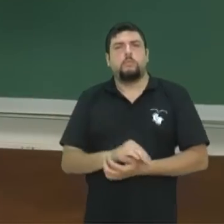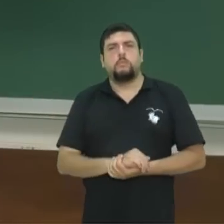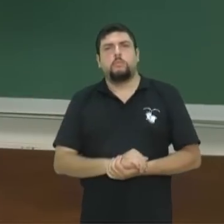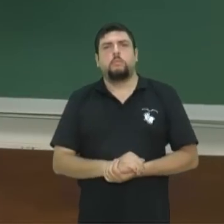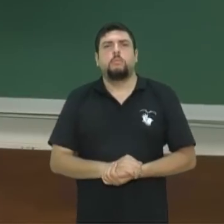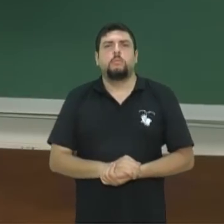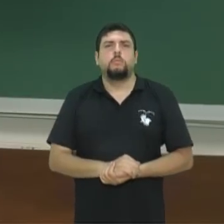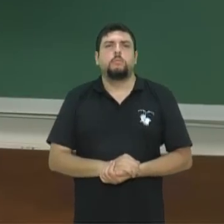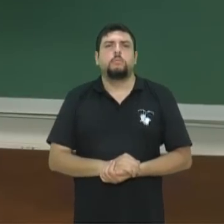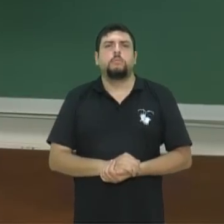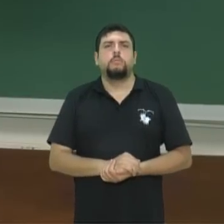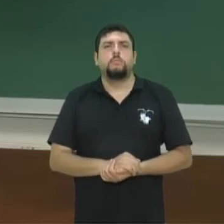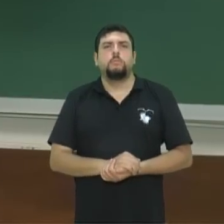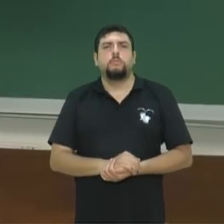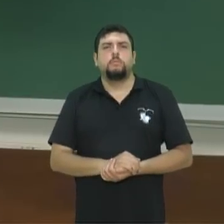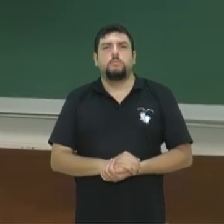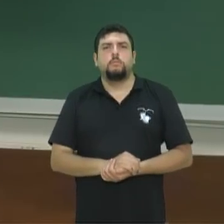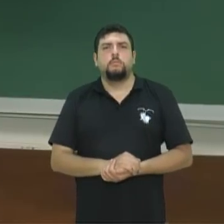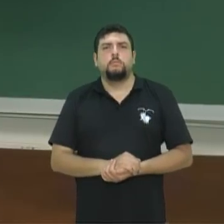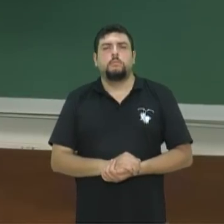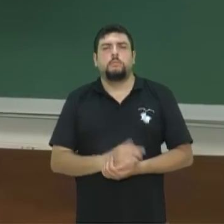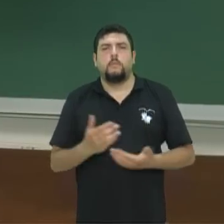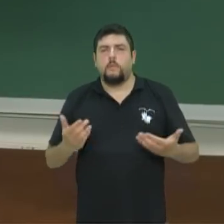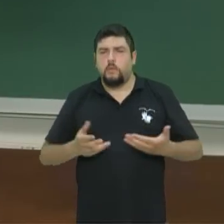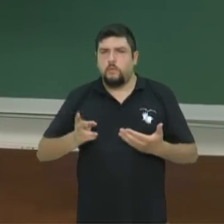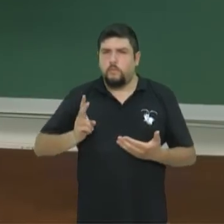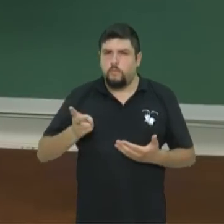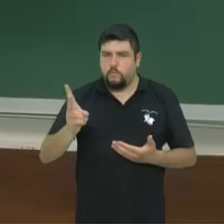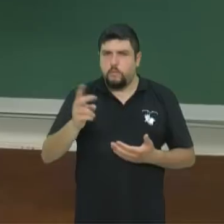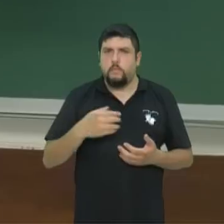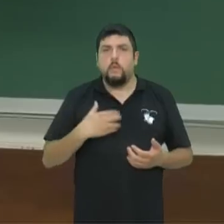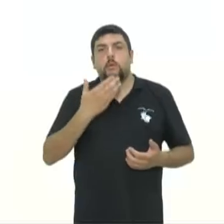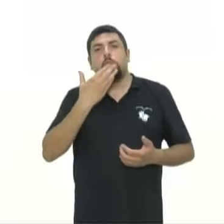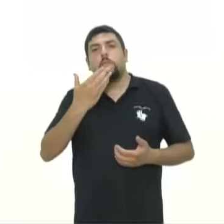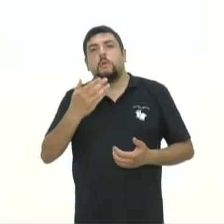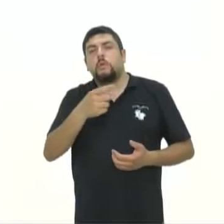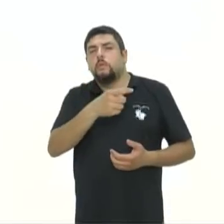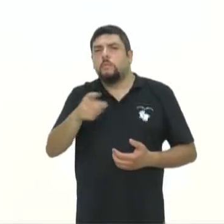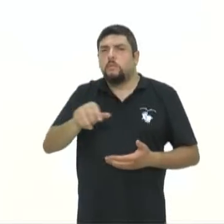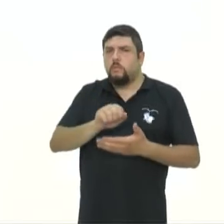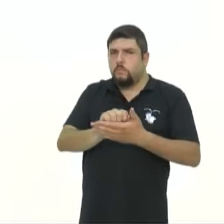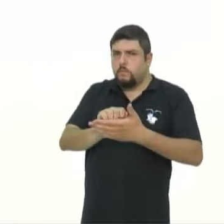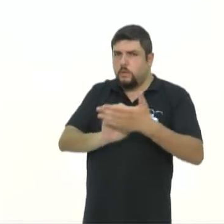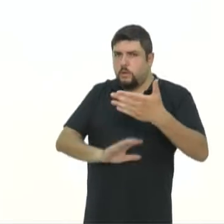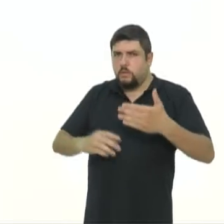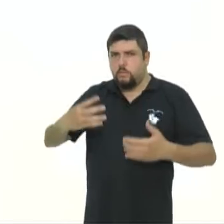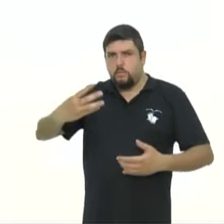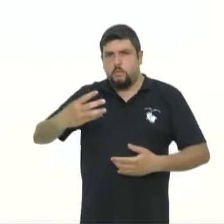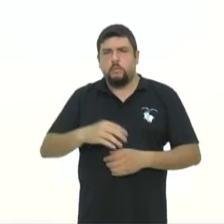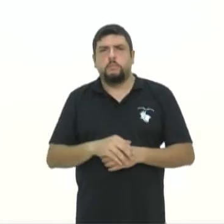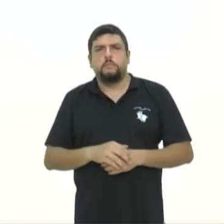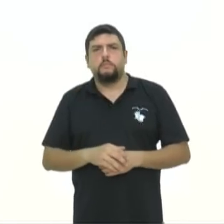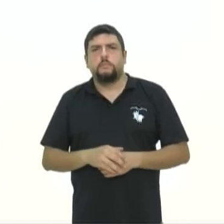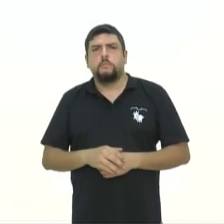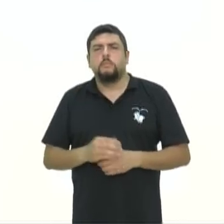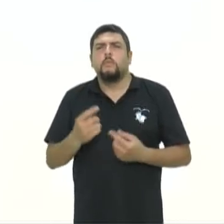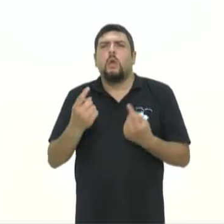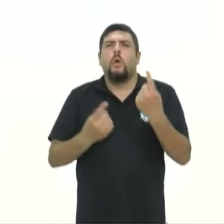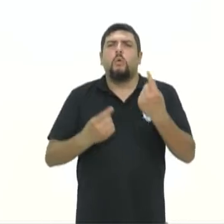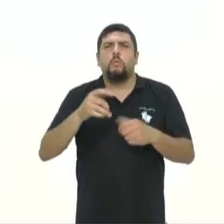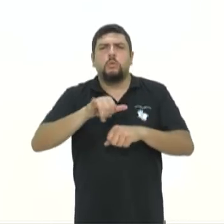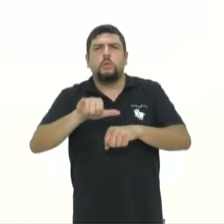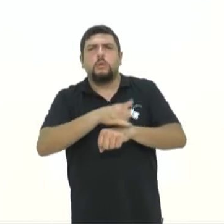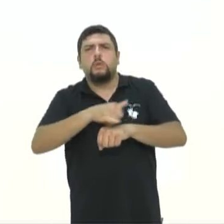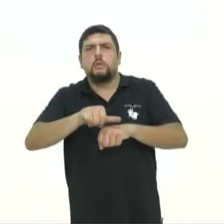certo? Vamos continuar ainda nessa charge? Vou pedir para vocês responderem no nosso quarto exercício. Qual é a estratégia utilizada pelo